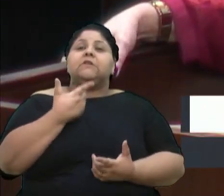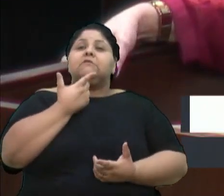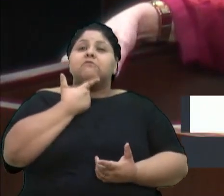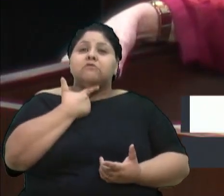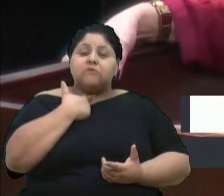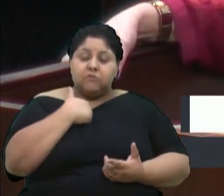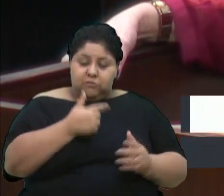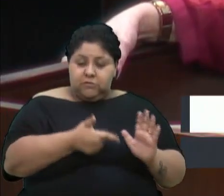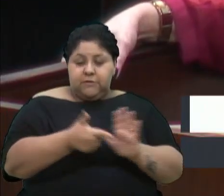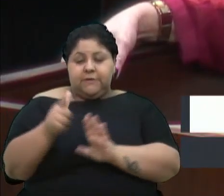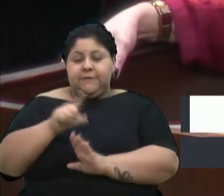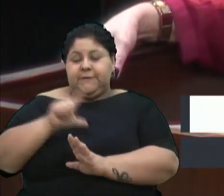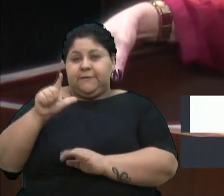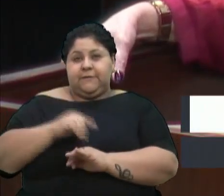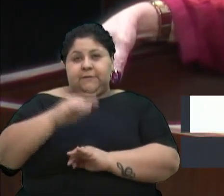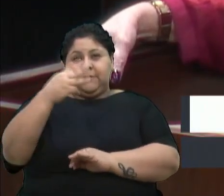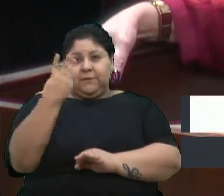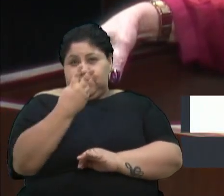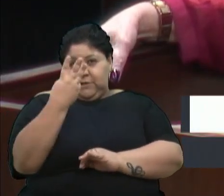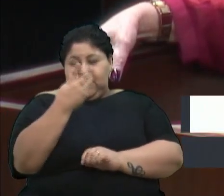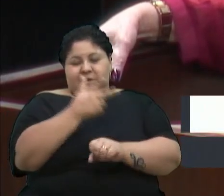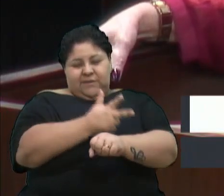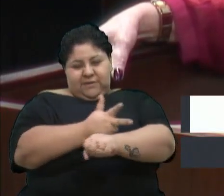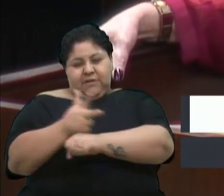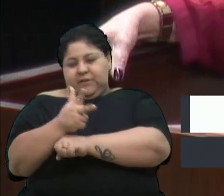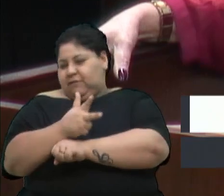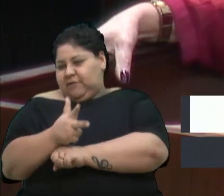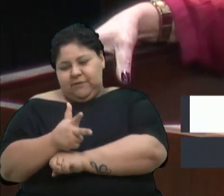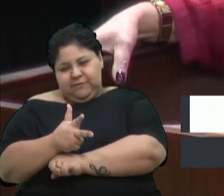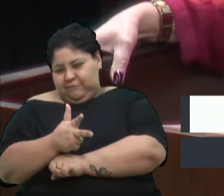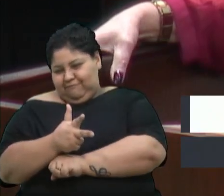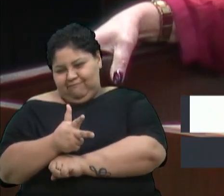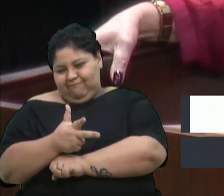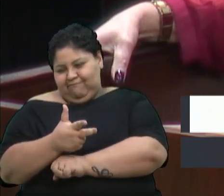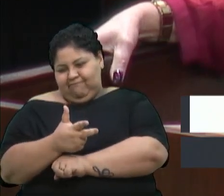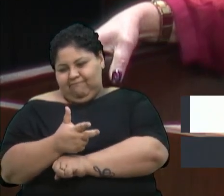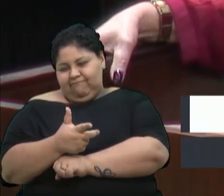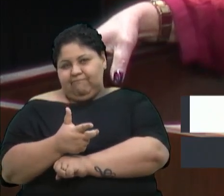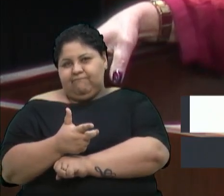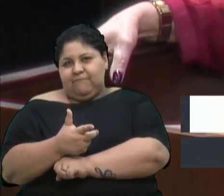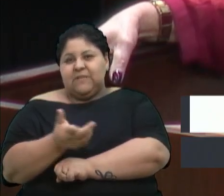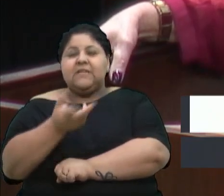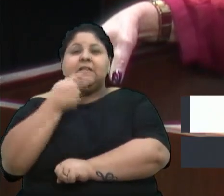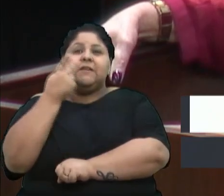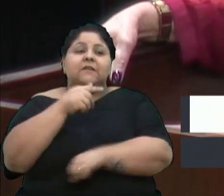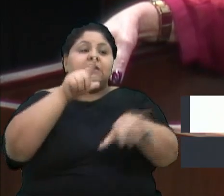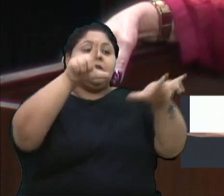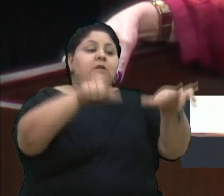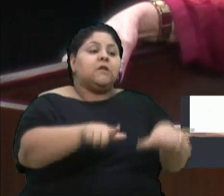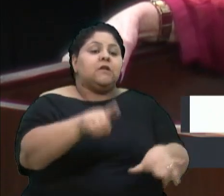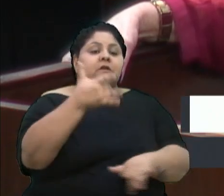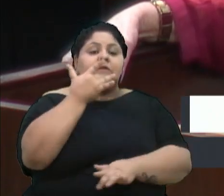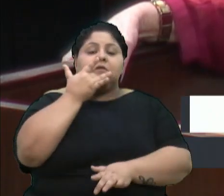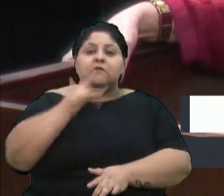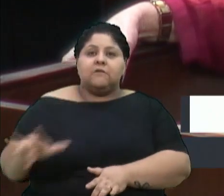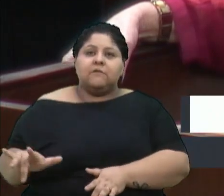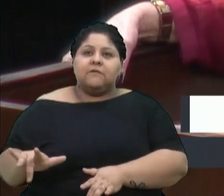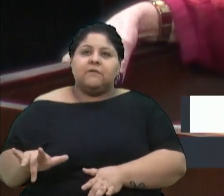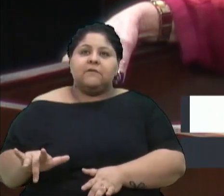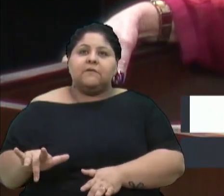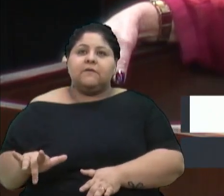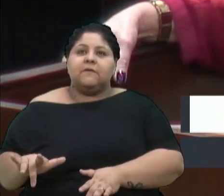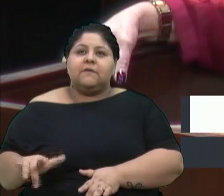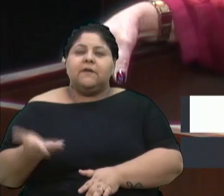mas ele tem mais de 3 minutos, não vai ser possível, ele diz que o lugar da criança é na infância,